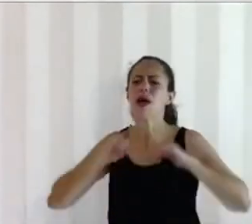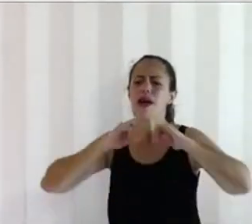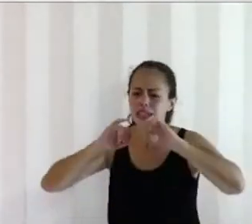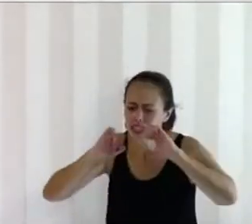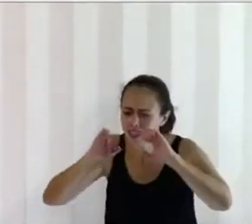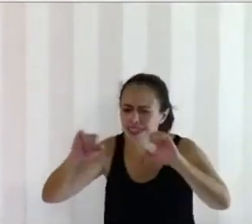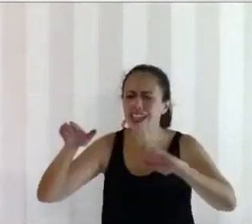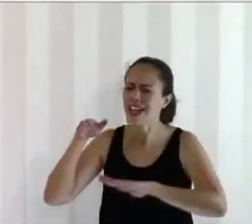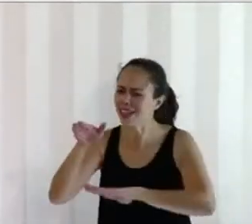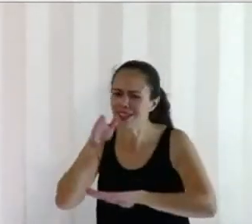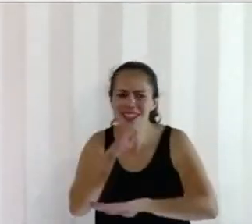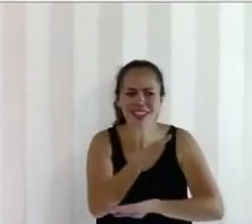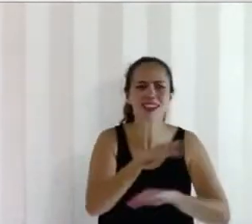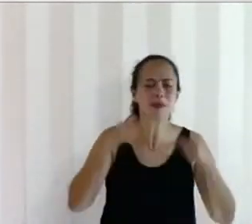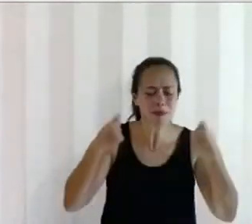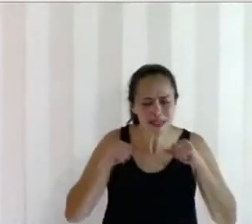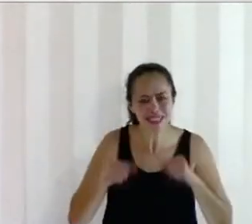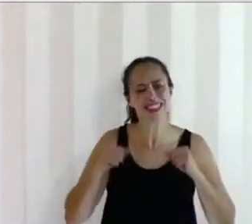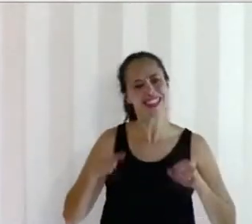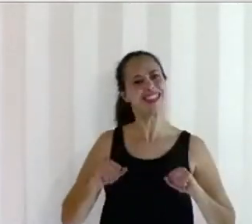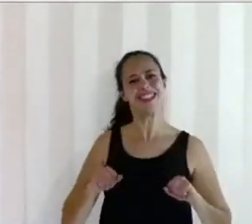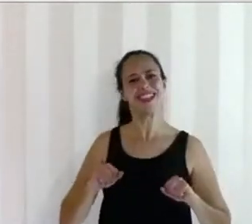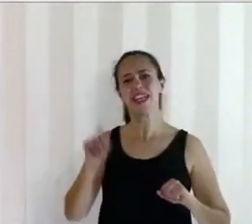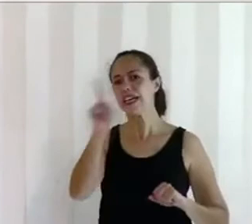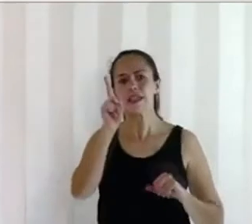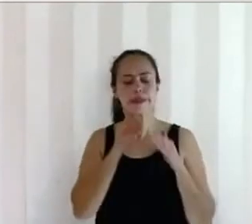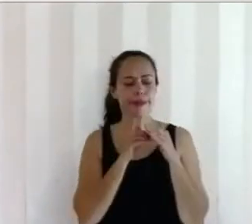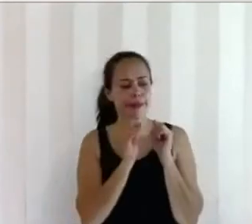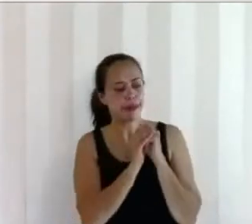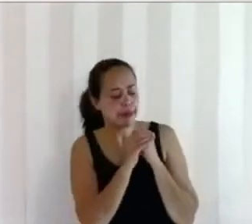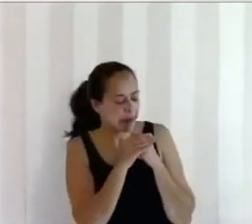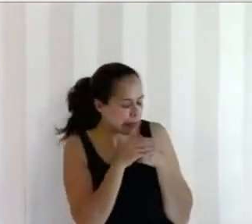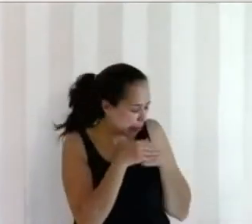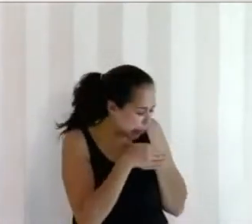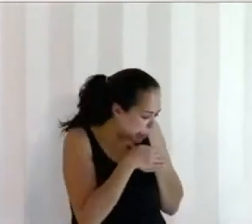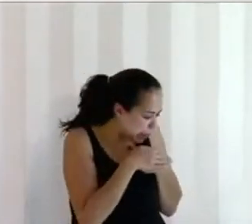nós evidenciássemos com eles o amor que recebemos.